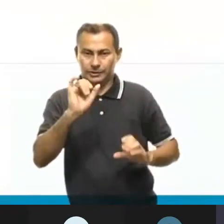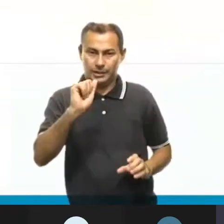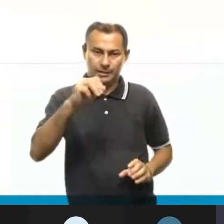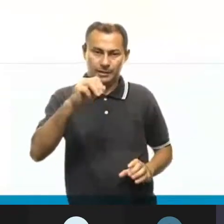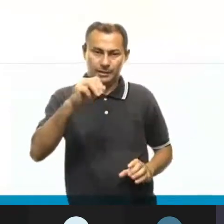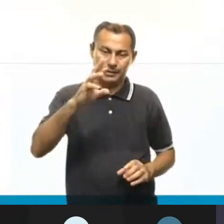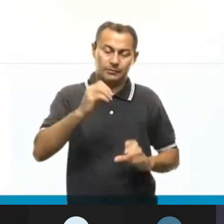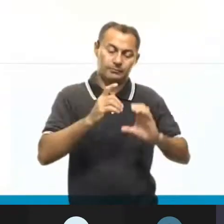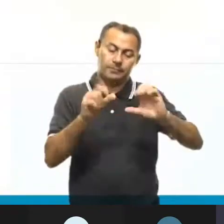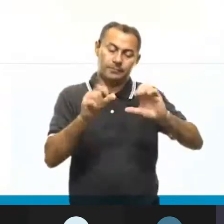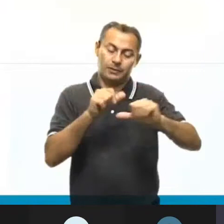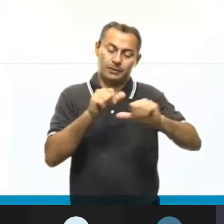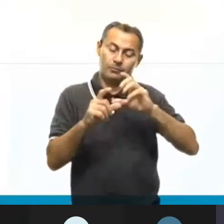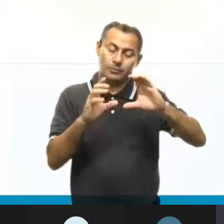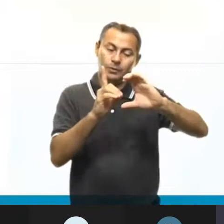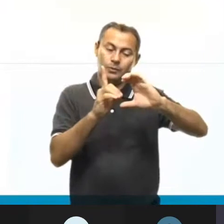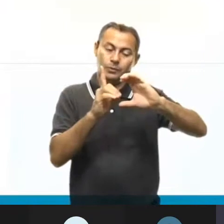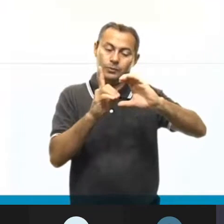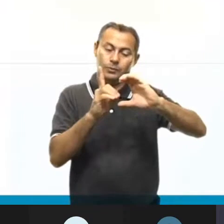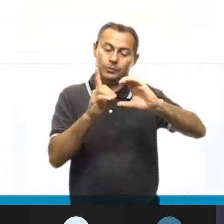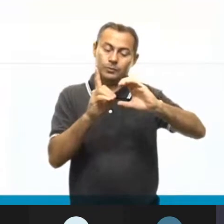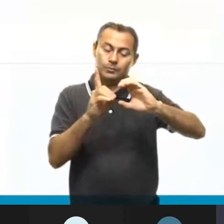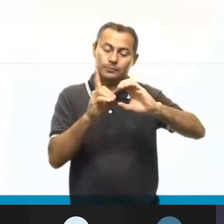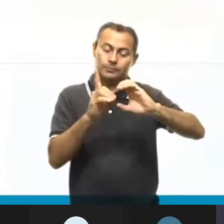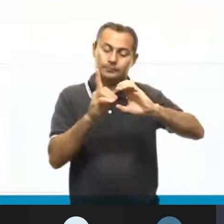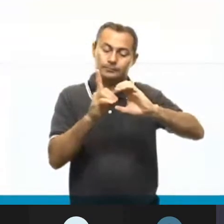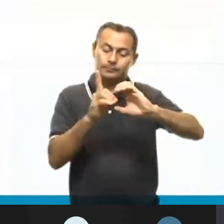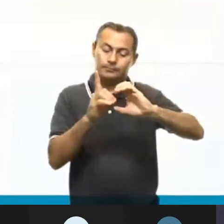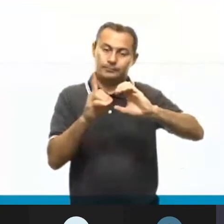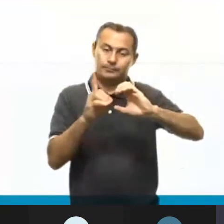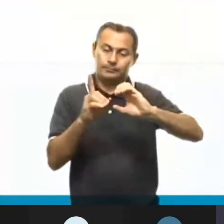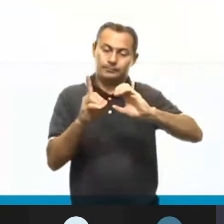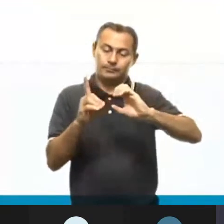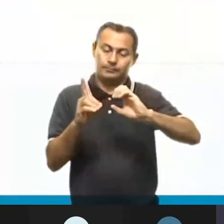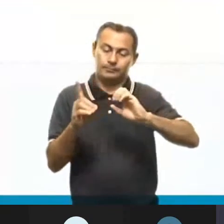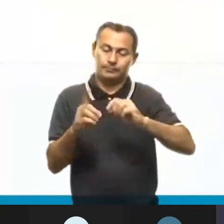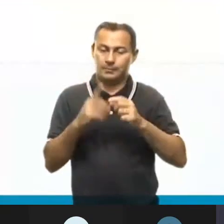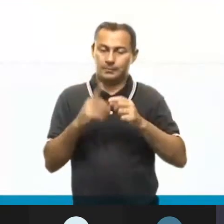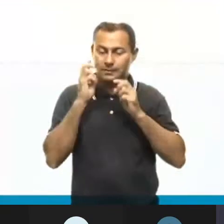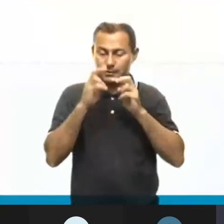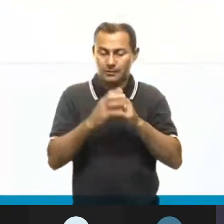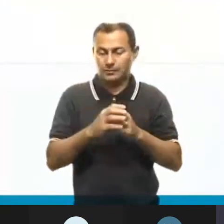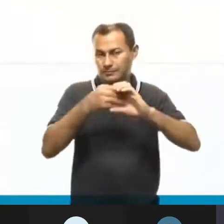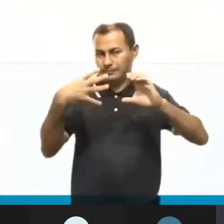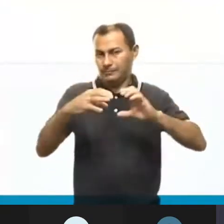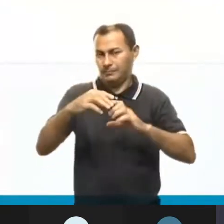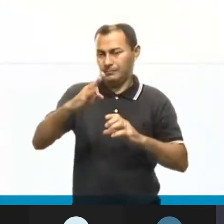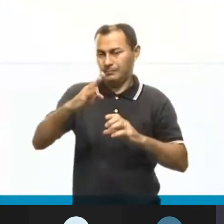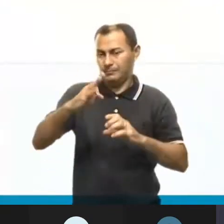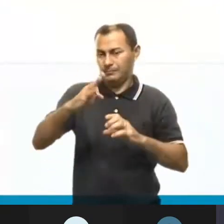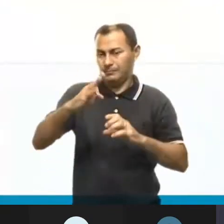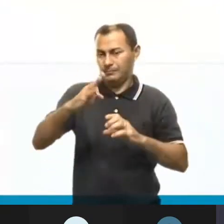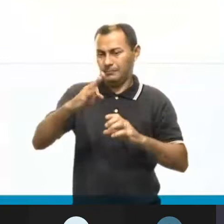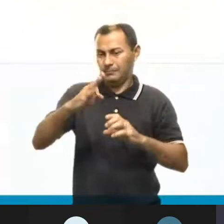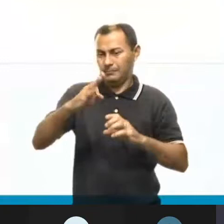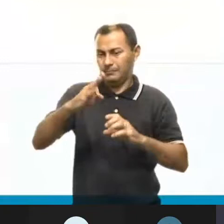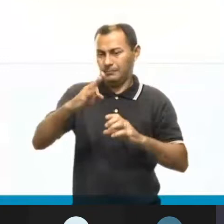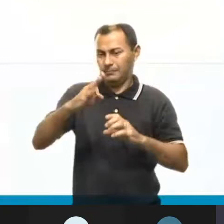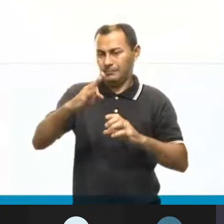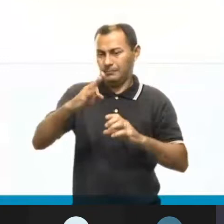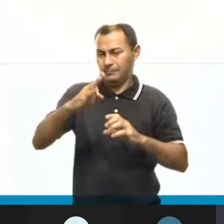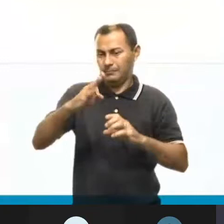mais fininhos, tá? Então nós vimos as características dos brônquios e aqui agora nós vamos ver as